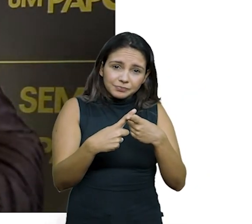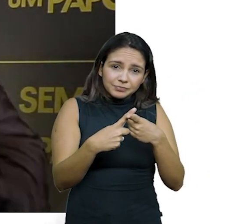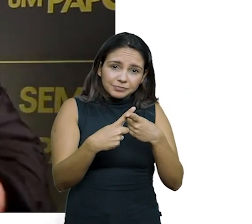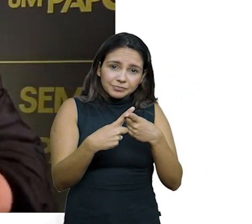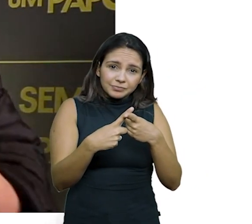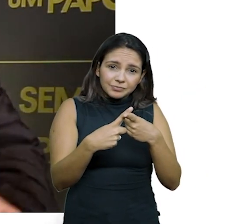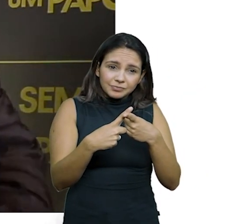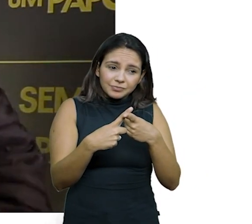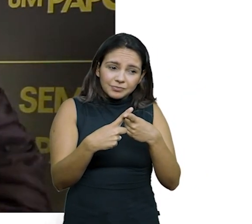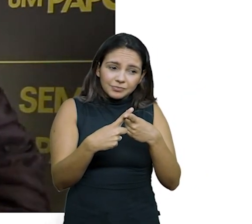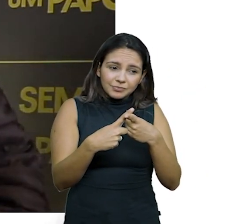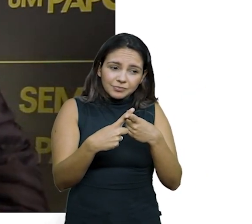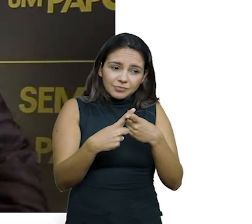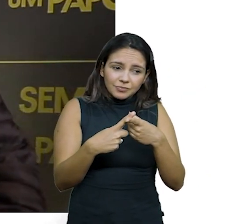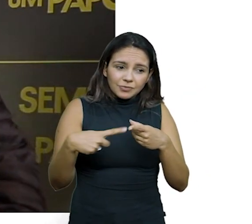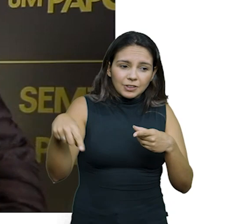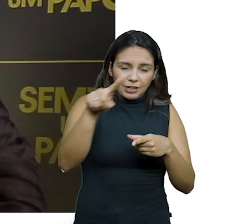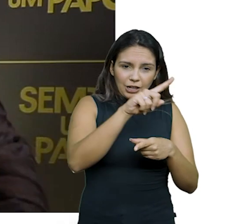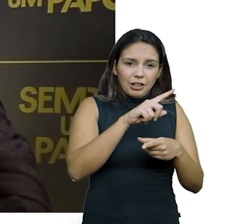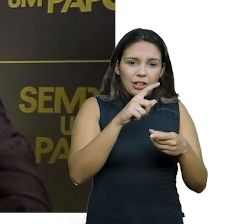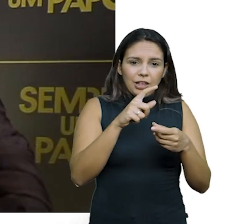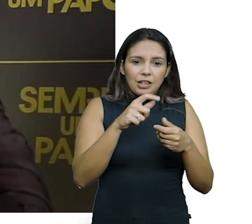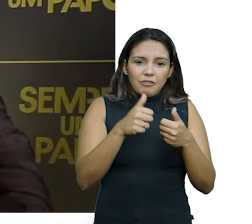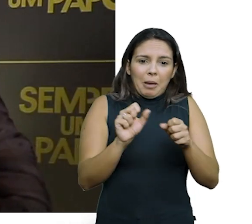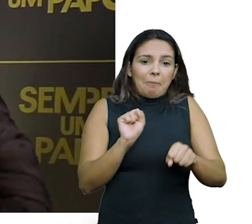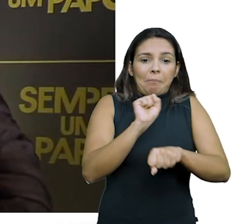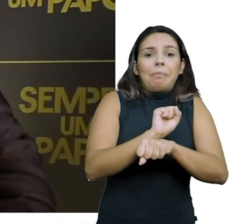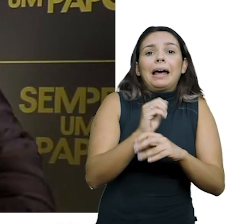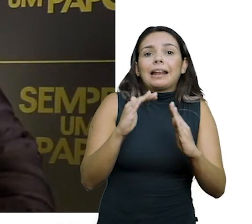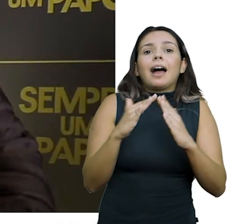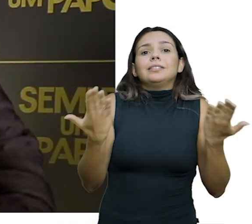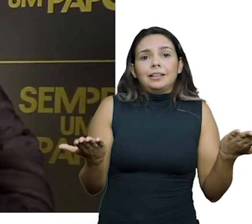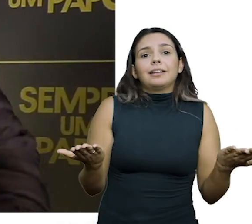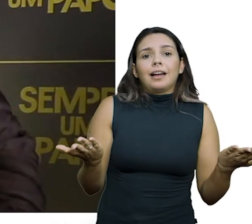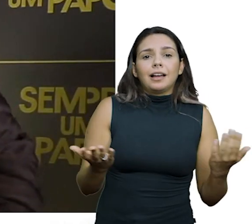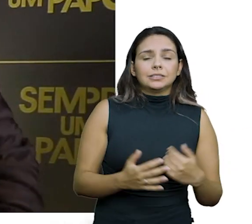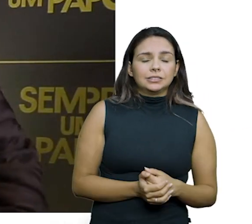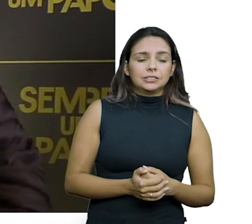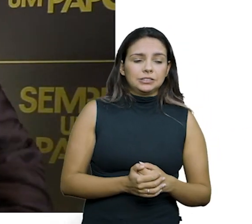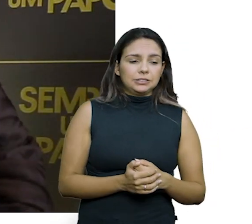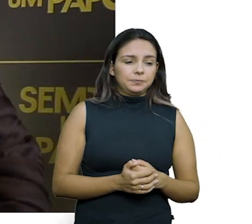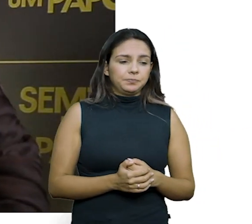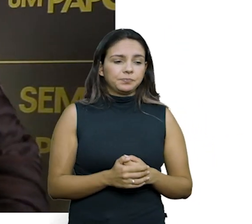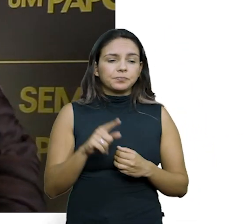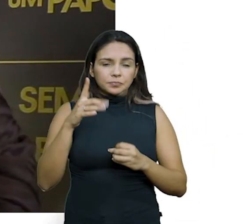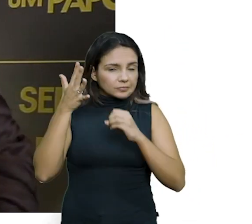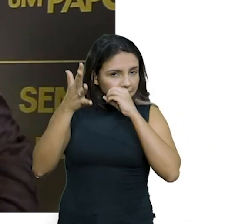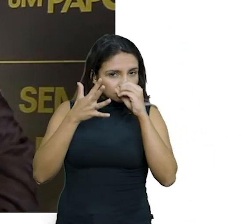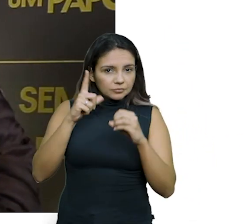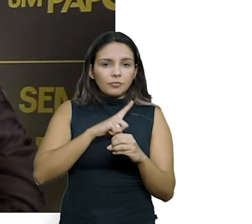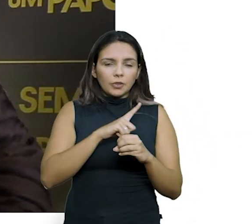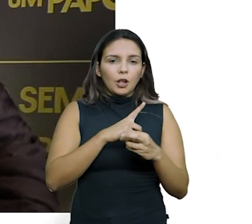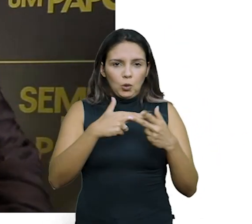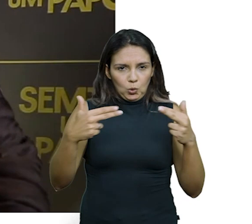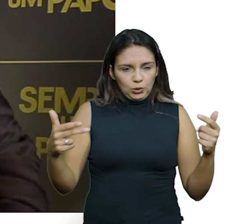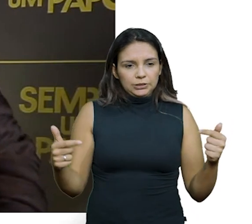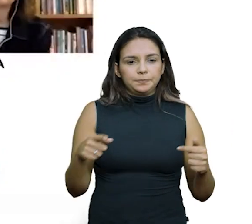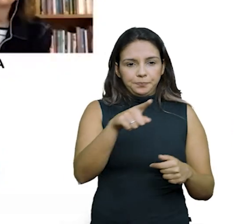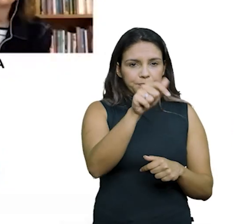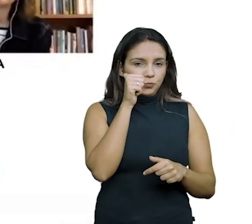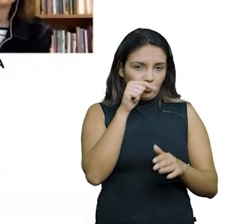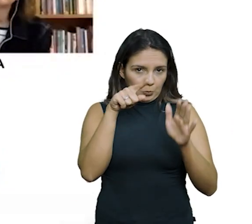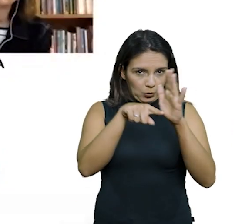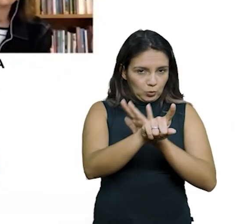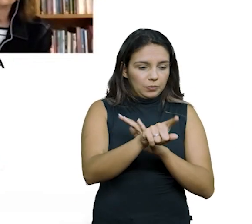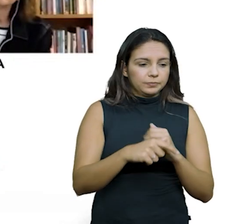eles se tornem um pouco ativos, né? Nisso. Nas suas palestras, tem tido esse tipo de coisa,